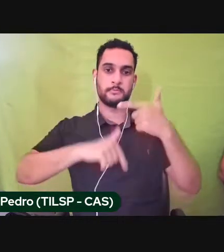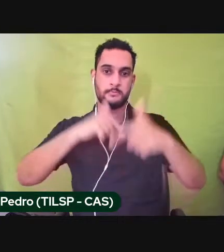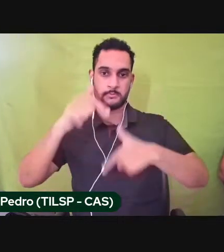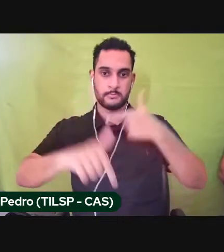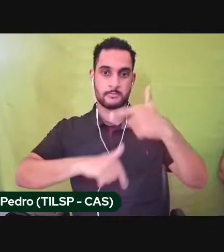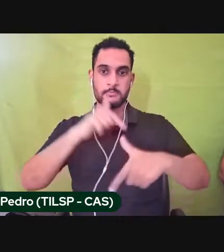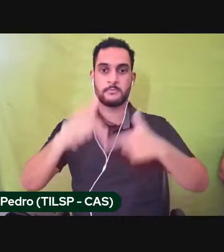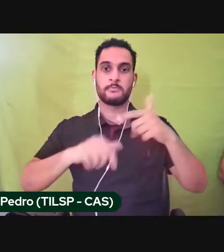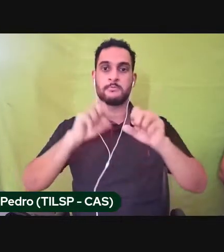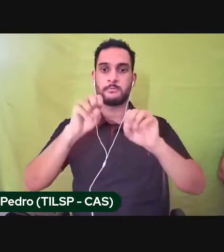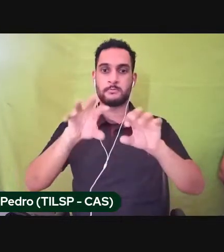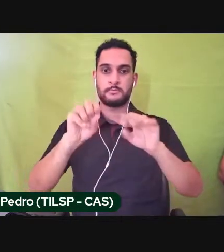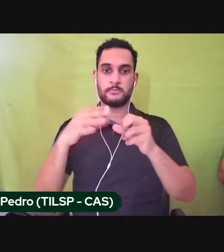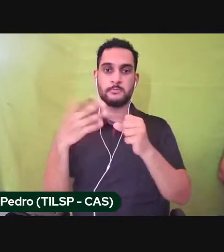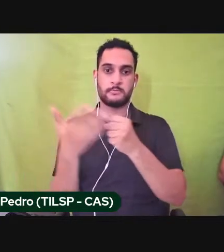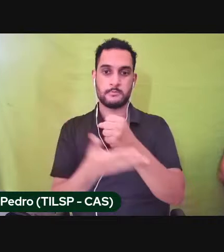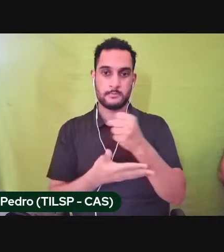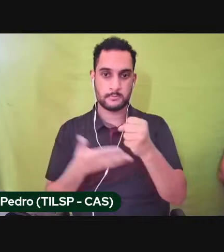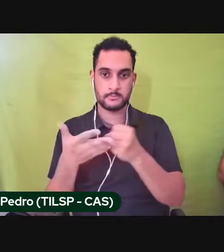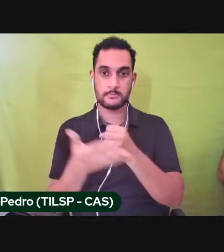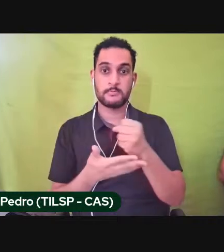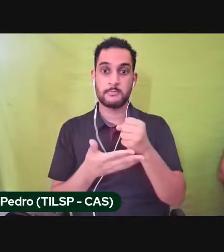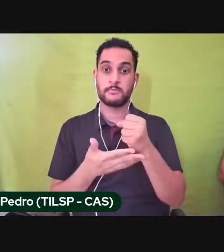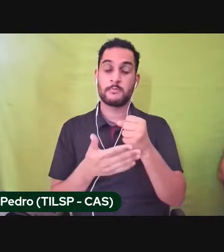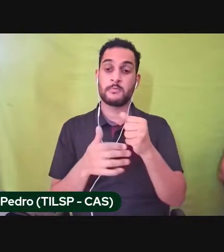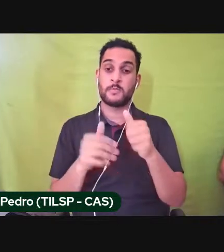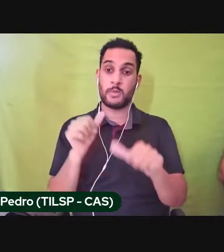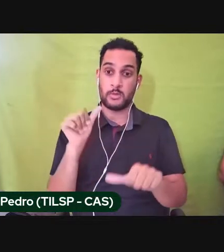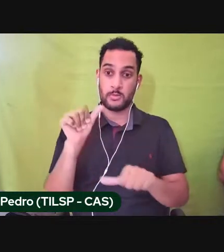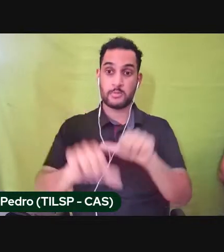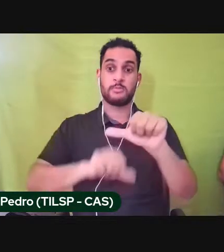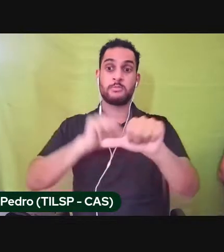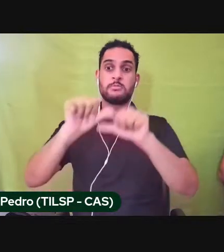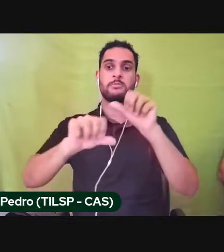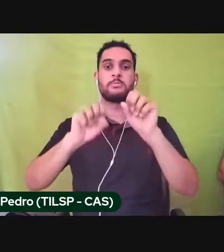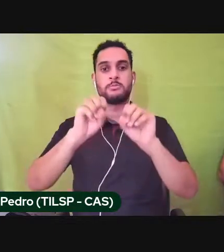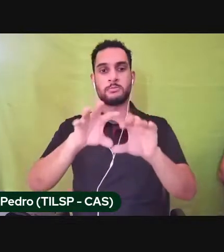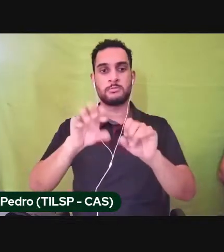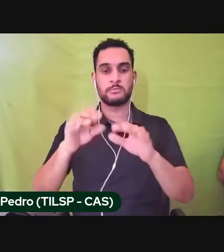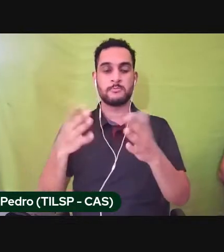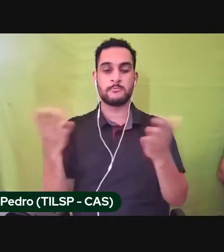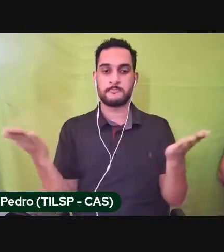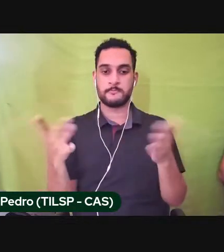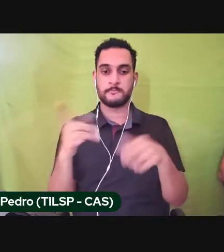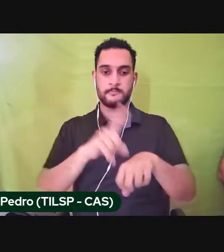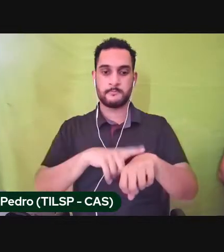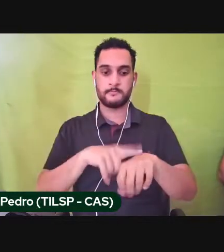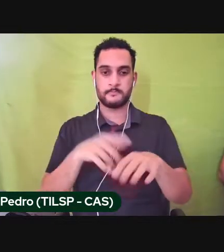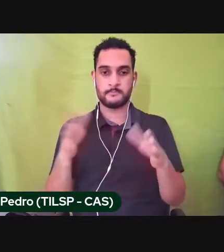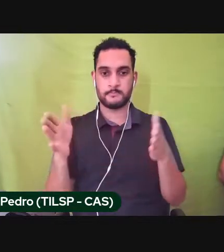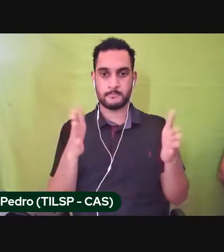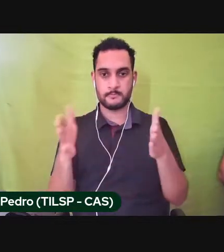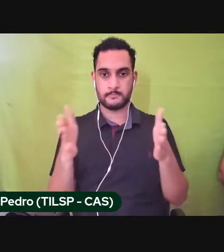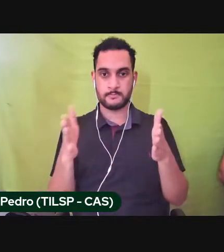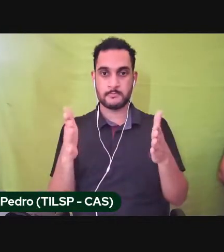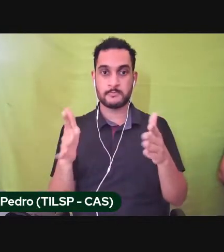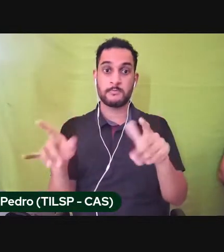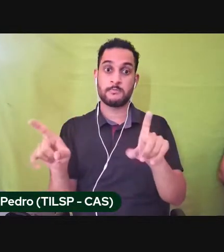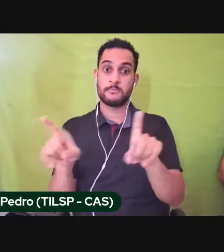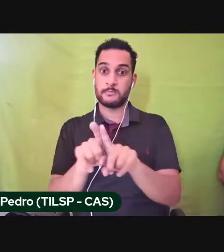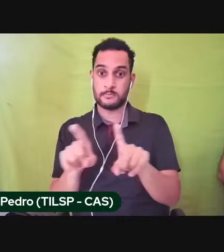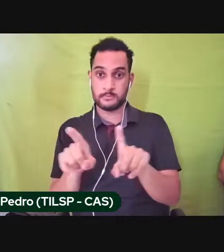educação básica, a transformação da educação nesse período e também para que